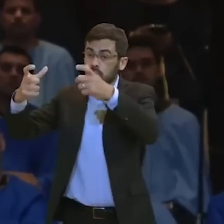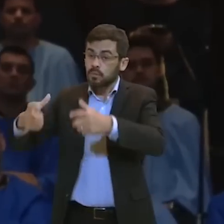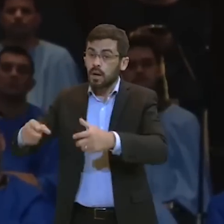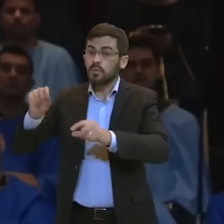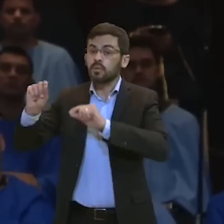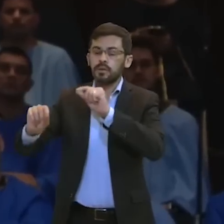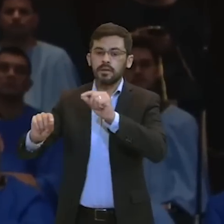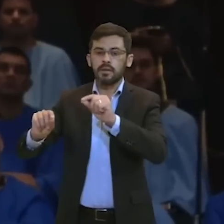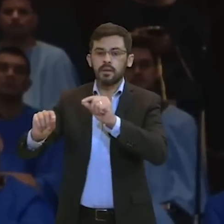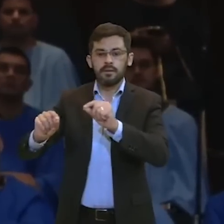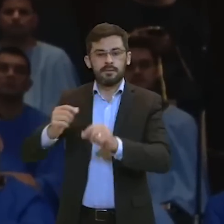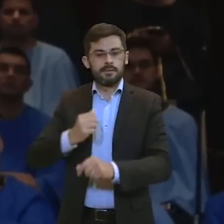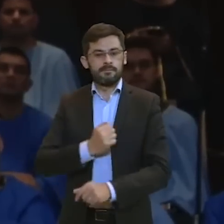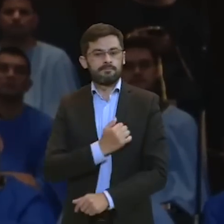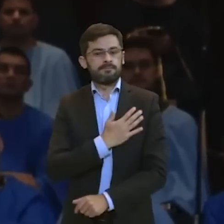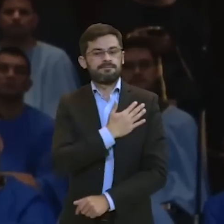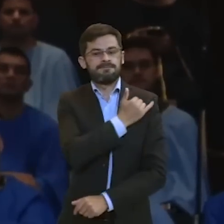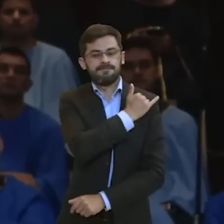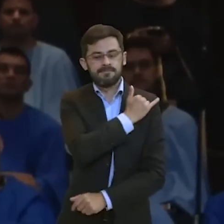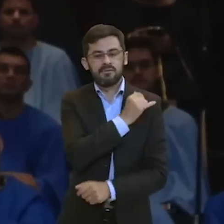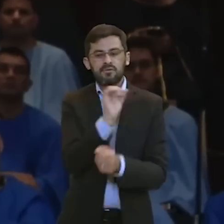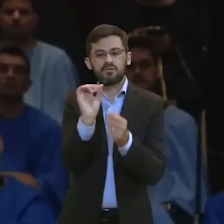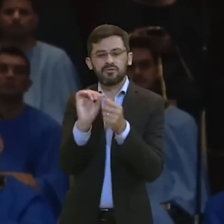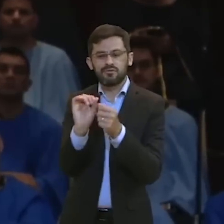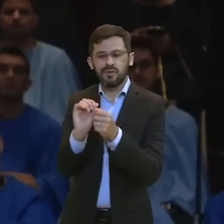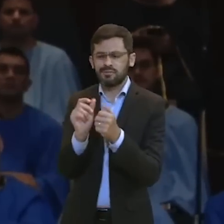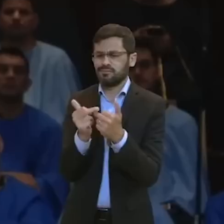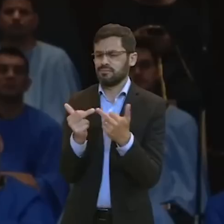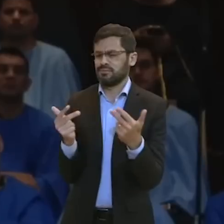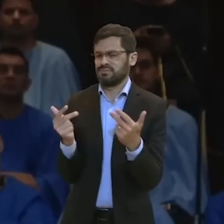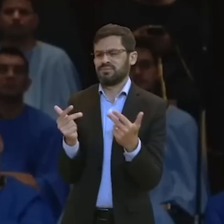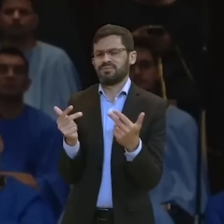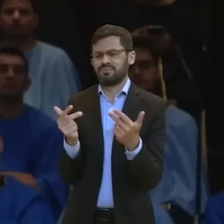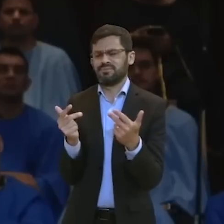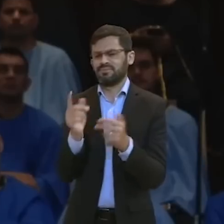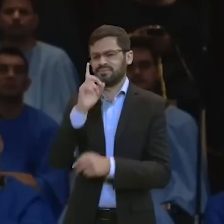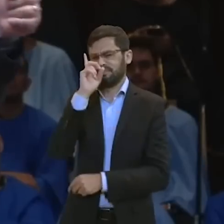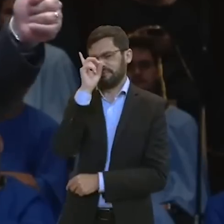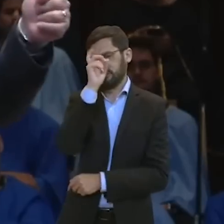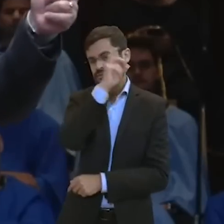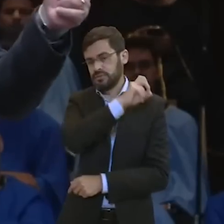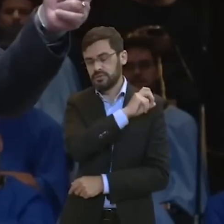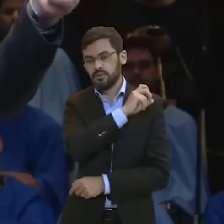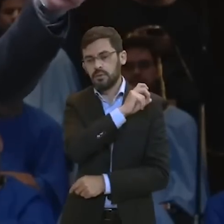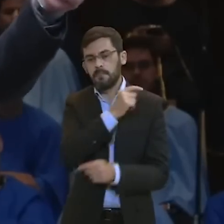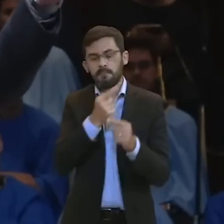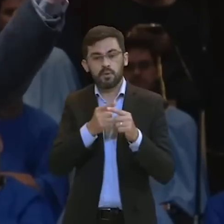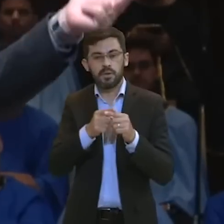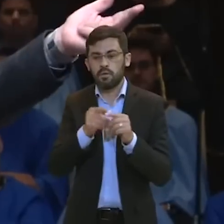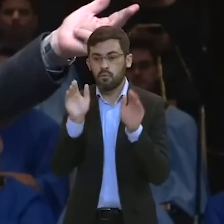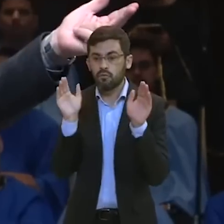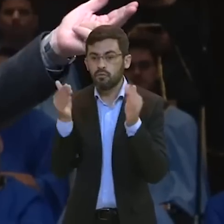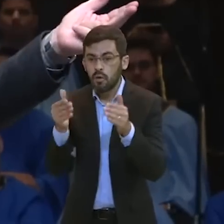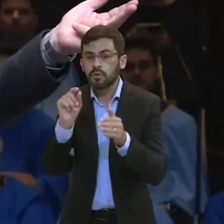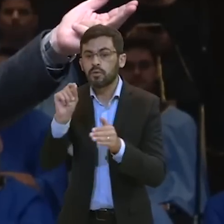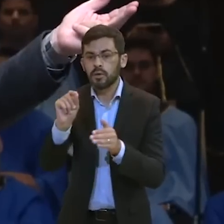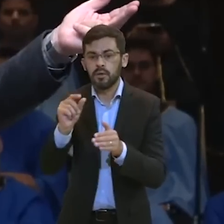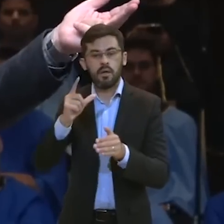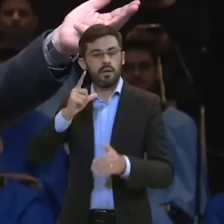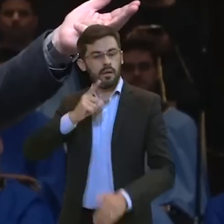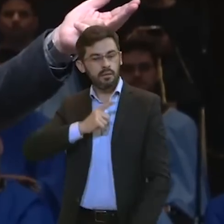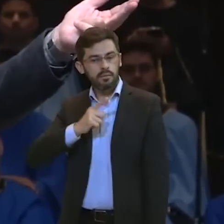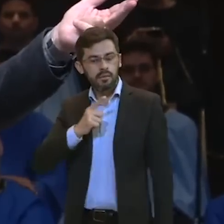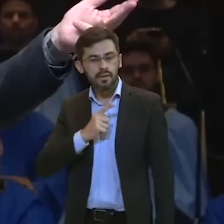vale ele faz um negócio muito complicado. Posse, poder e prazer eram os